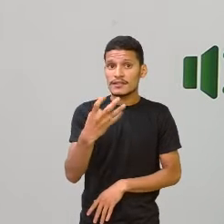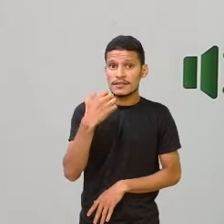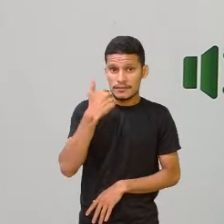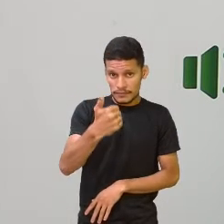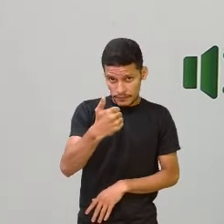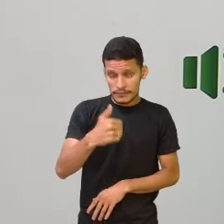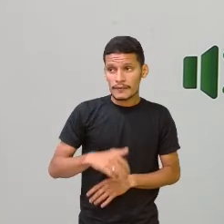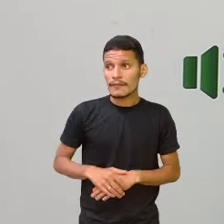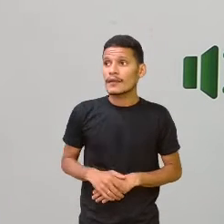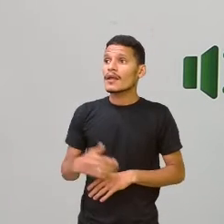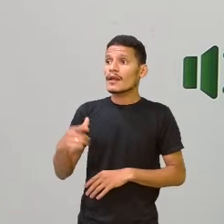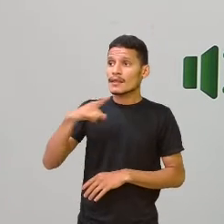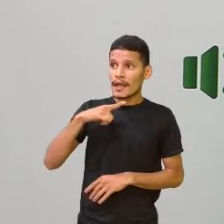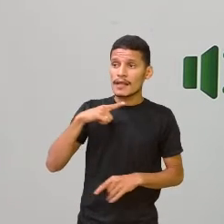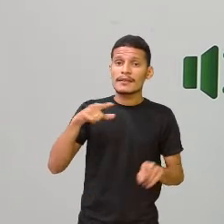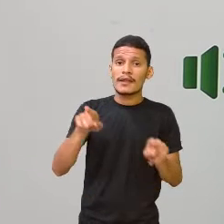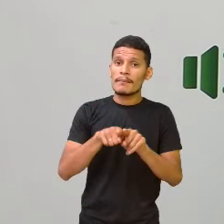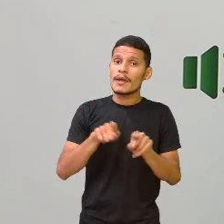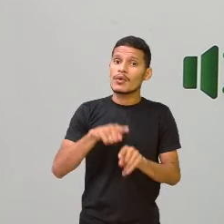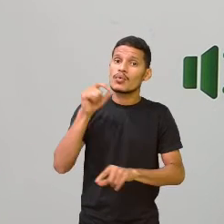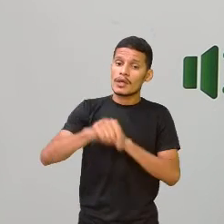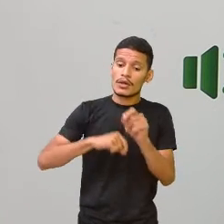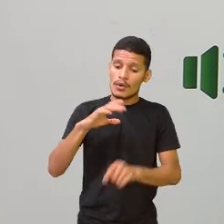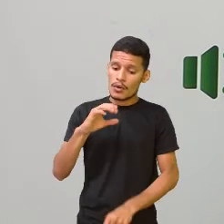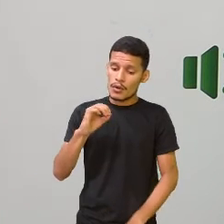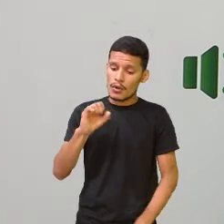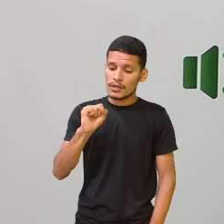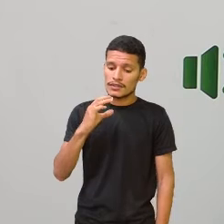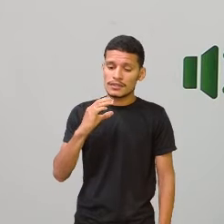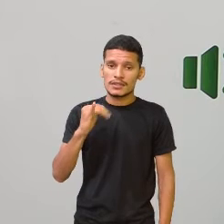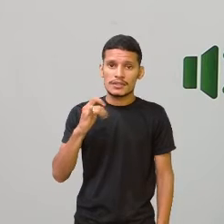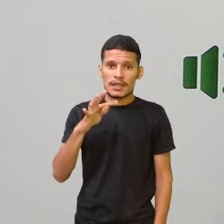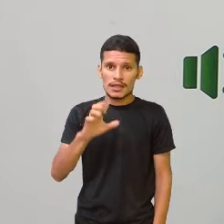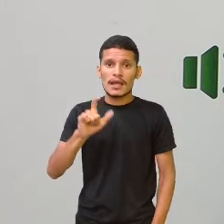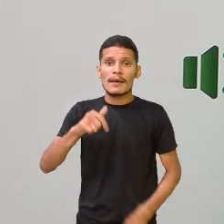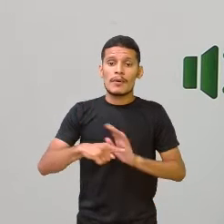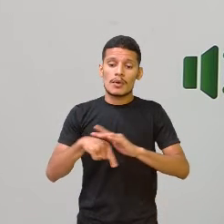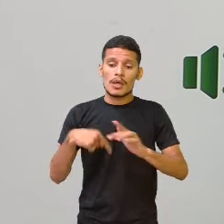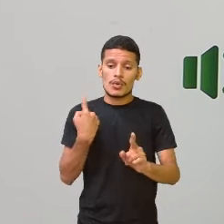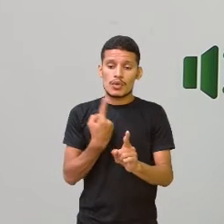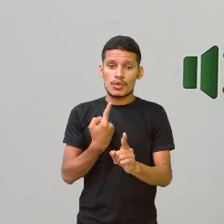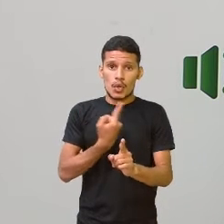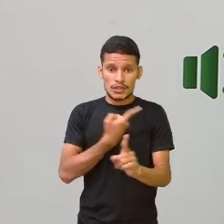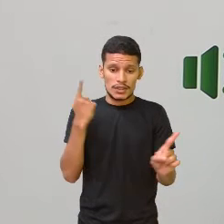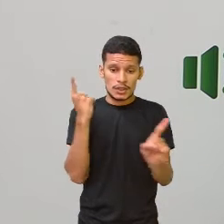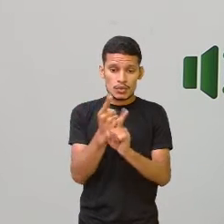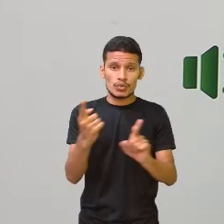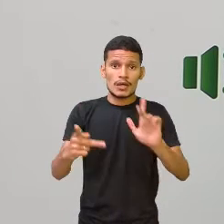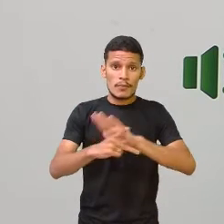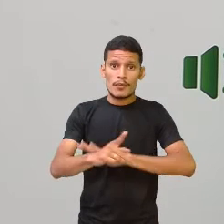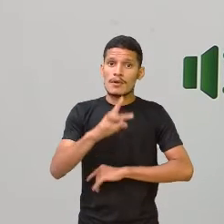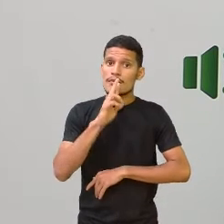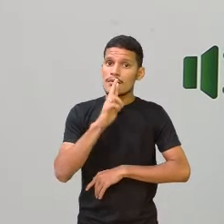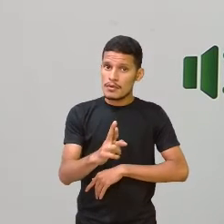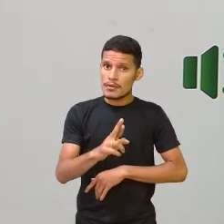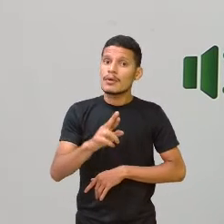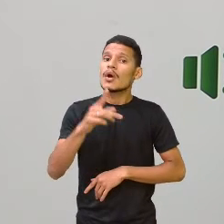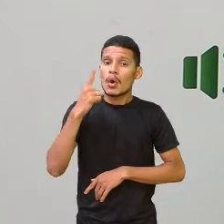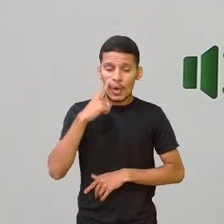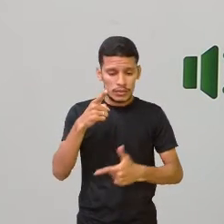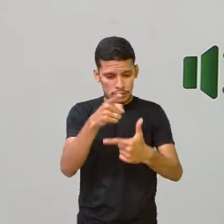beleza? Eu tenho o meu quociente, que é o que eu vou encontrar, né? A minha quantidade. Nesse método da chave, a